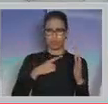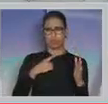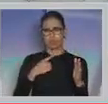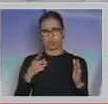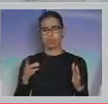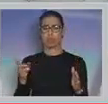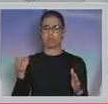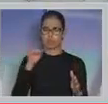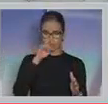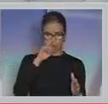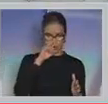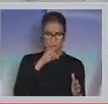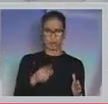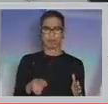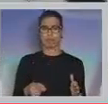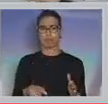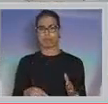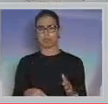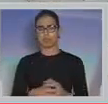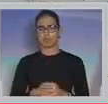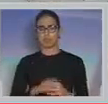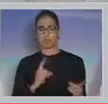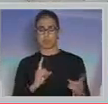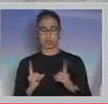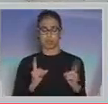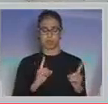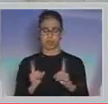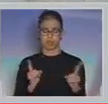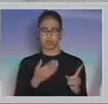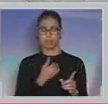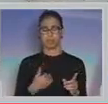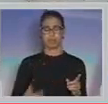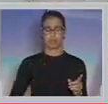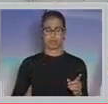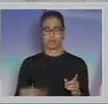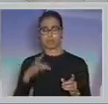e pagamento de propina envolvendo o governo tucano